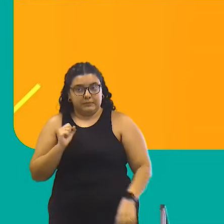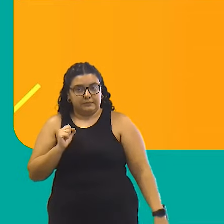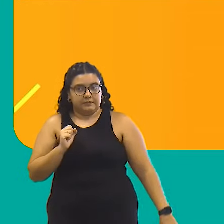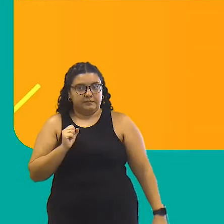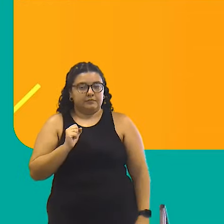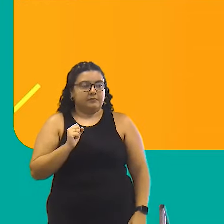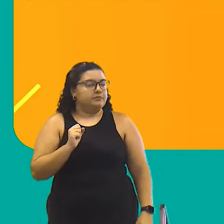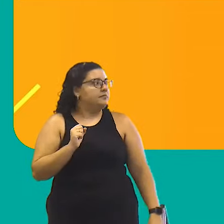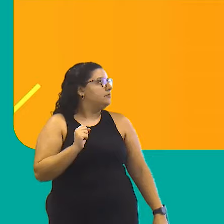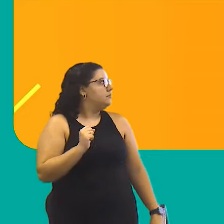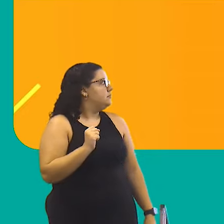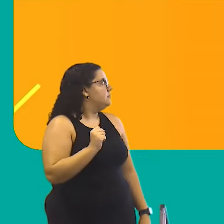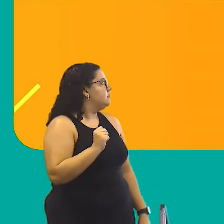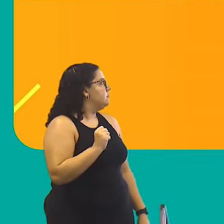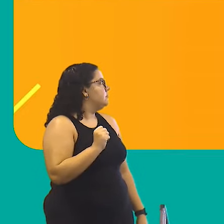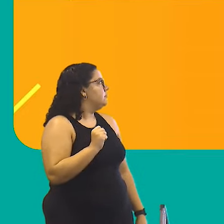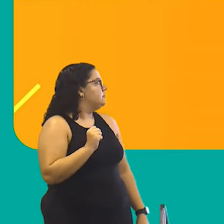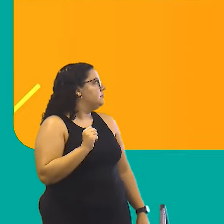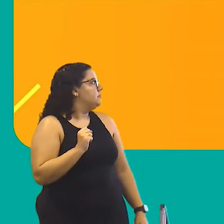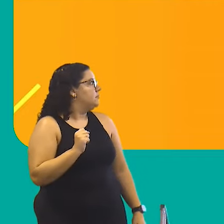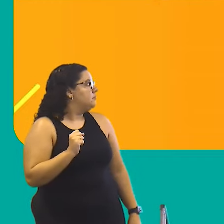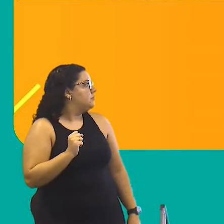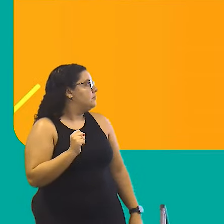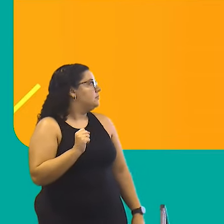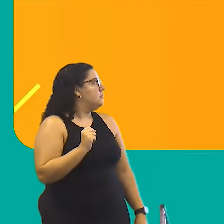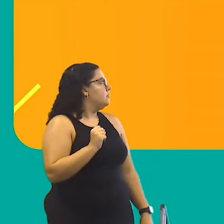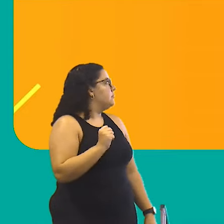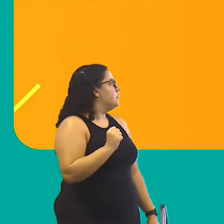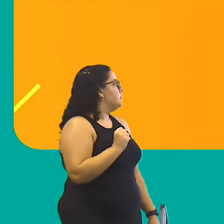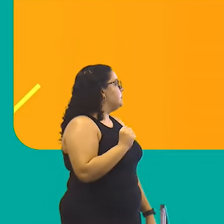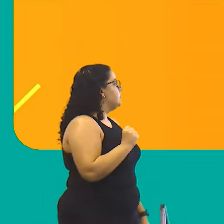Em série. Você fala, mas Douglas, eu estou vendo tudo em paralelo.